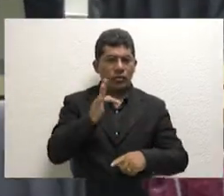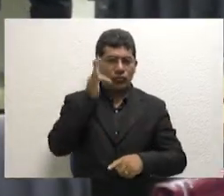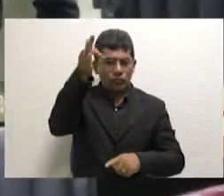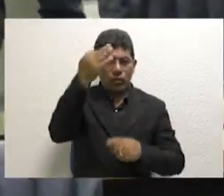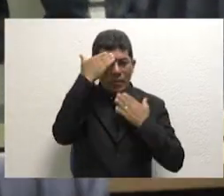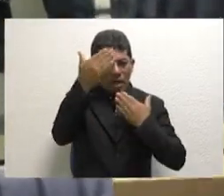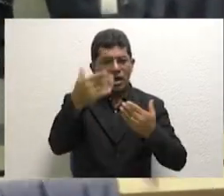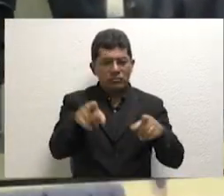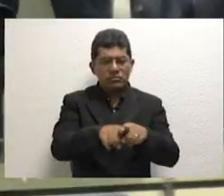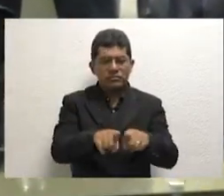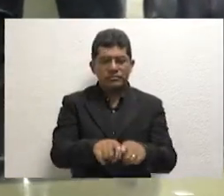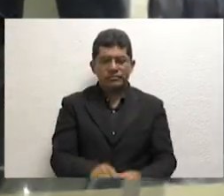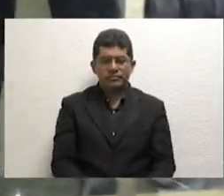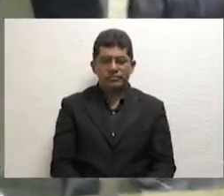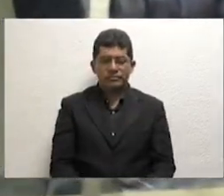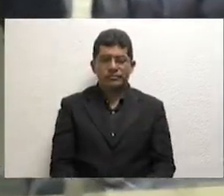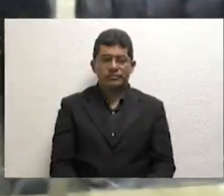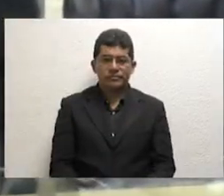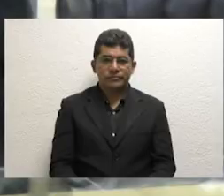mesmo